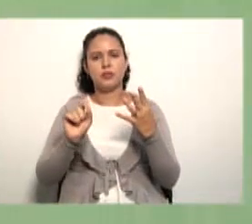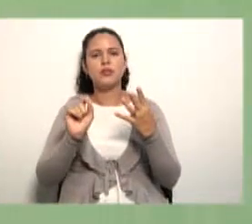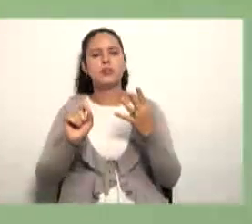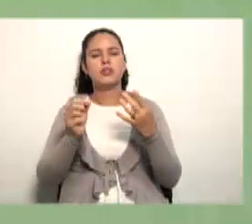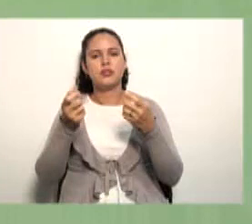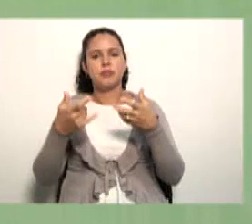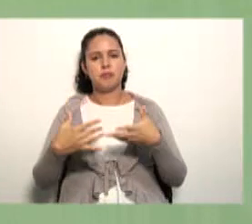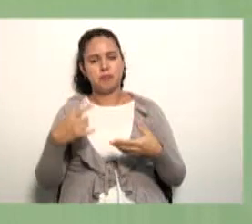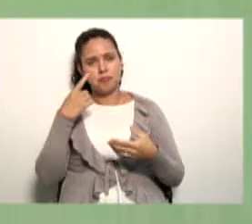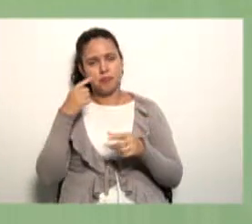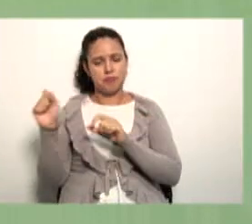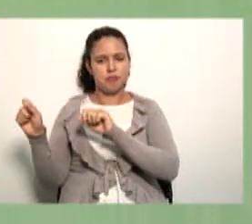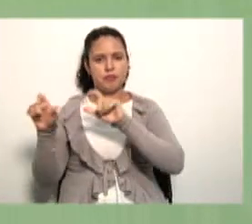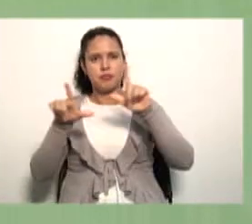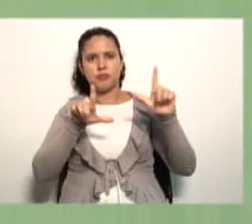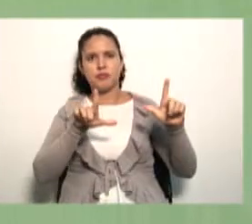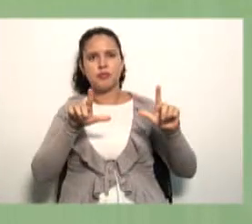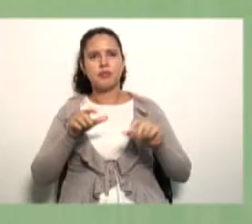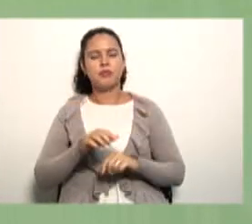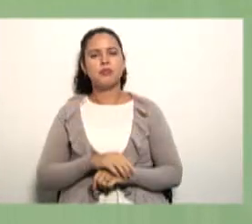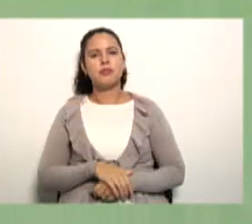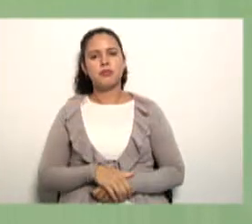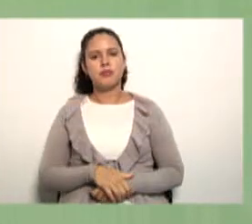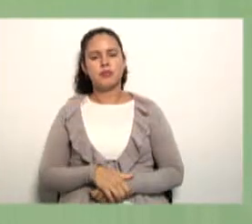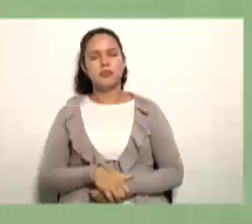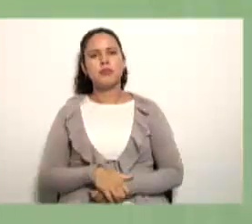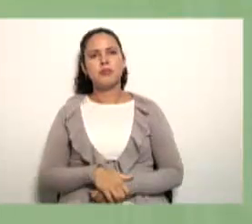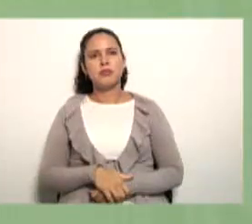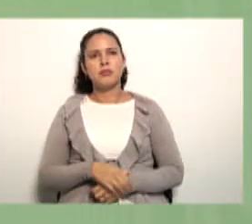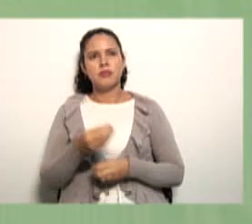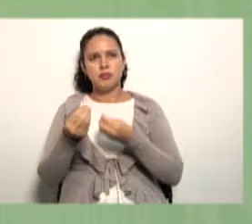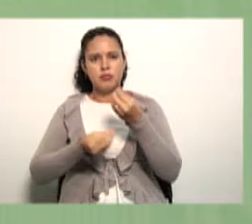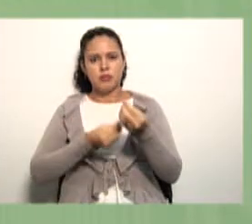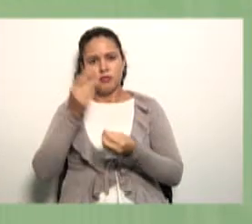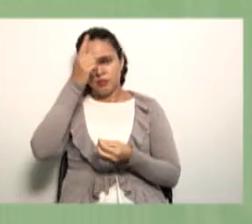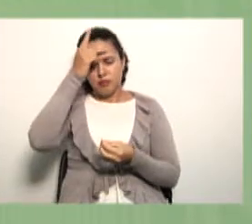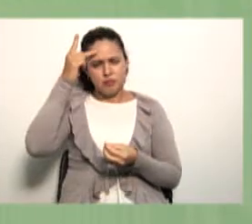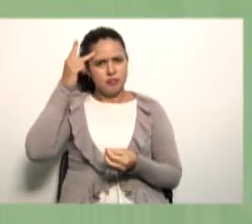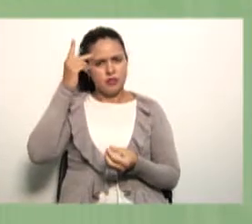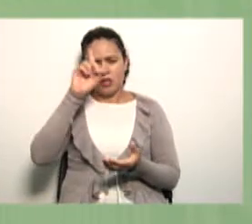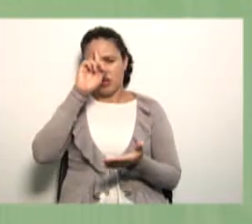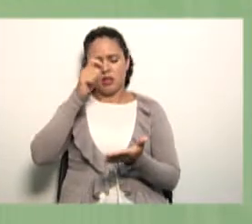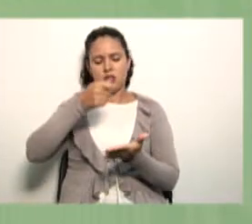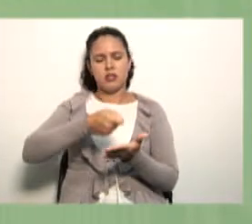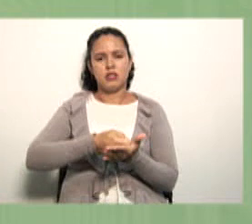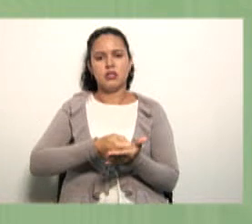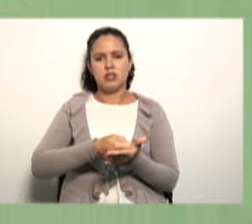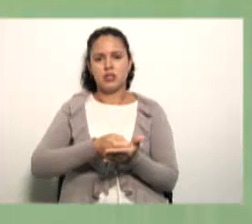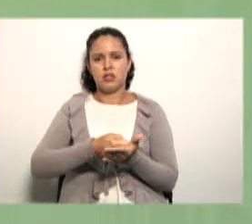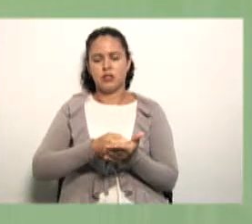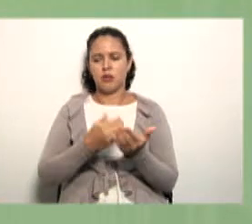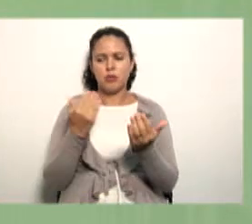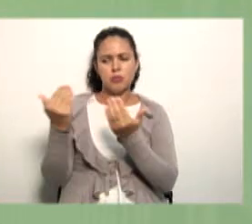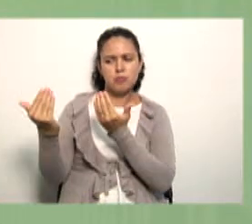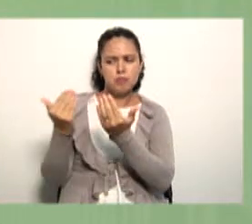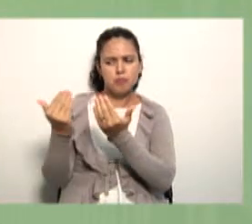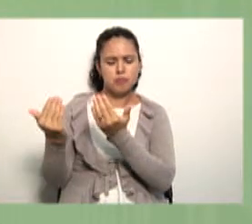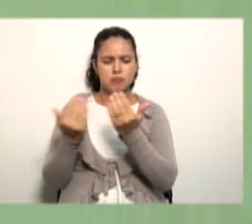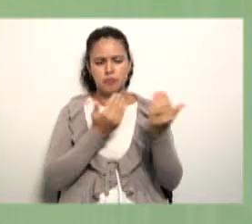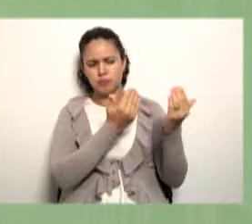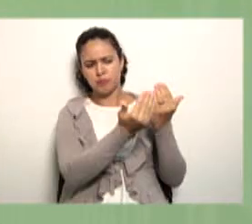número 4 ele fala assim: como as pessoas tomam decisões por meio da comparação de